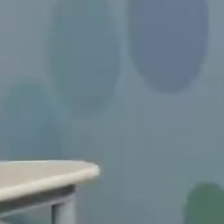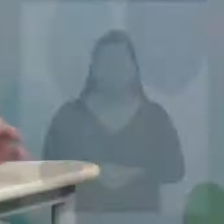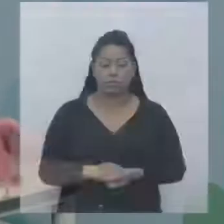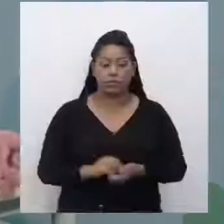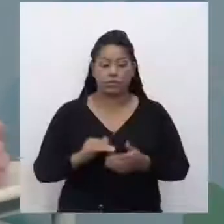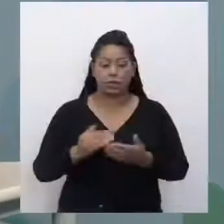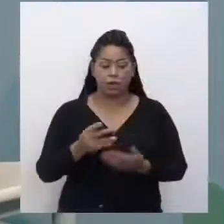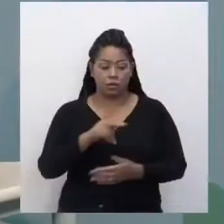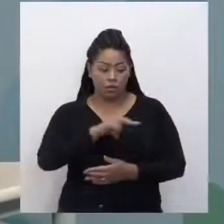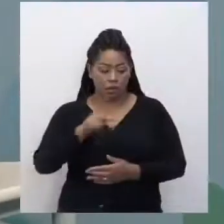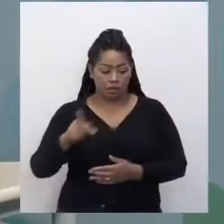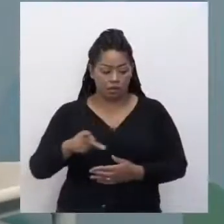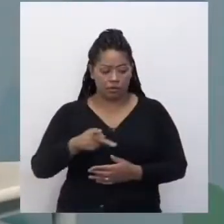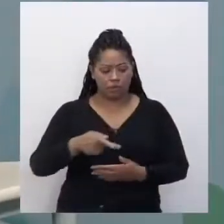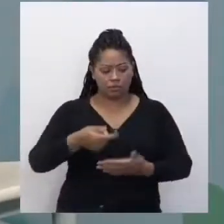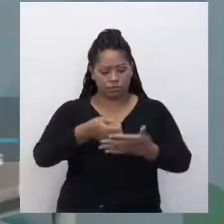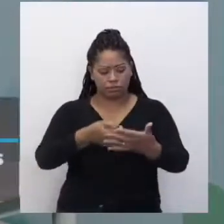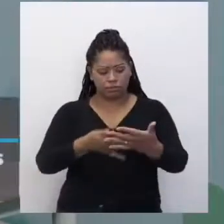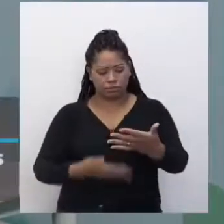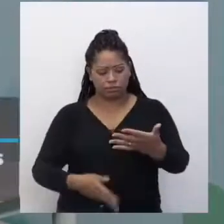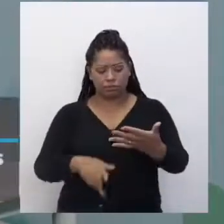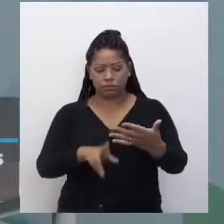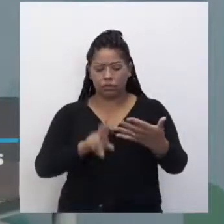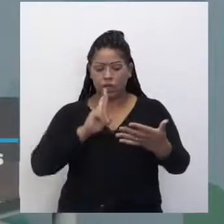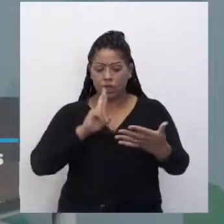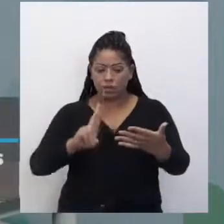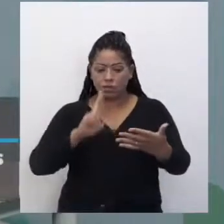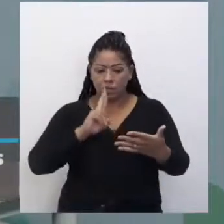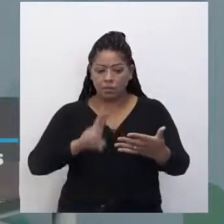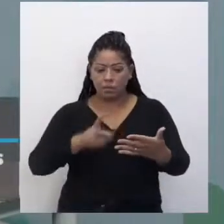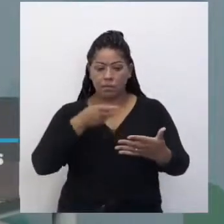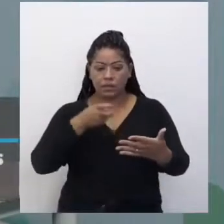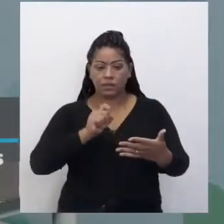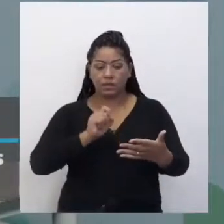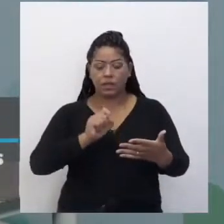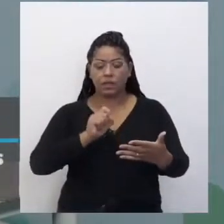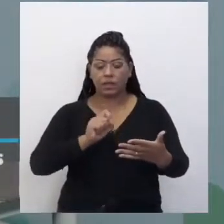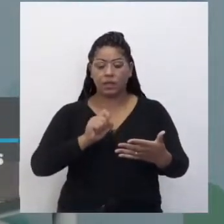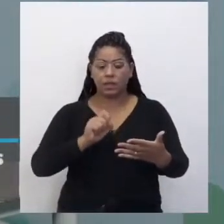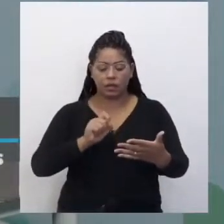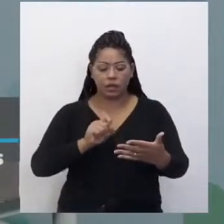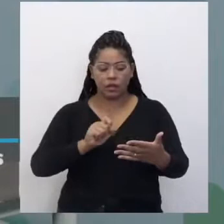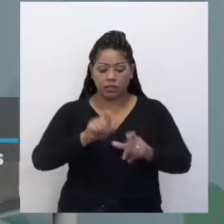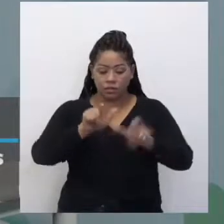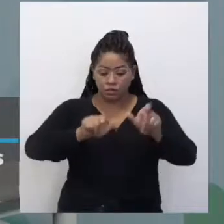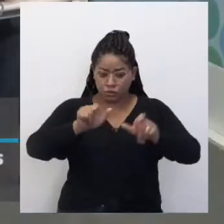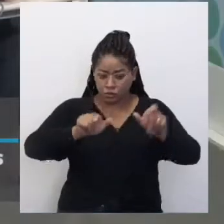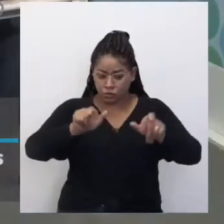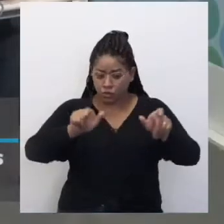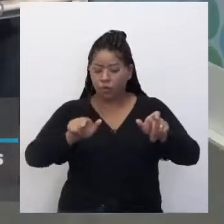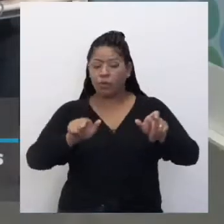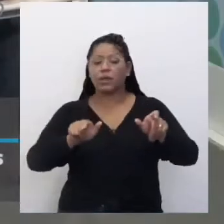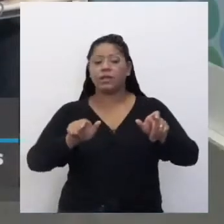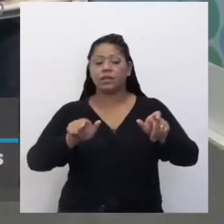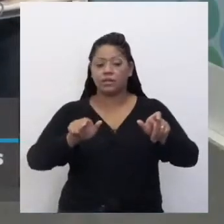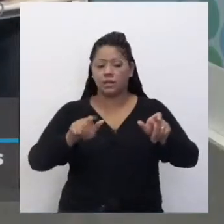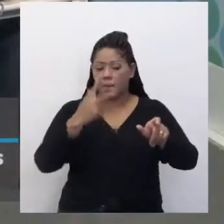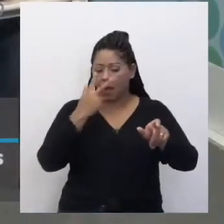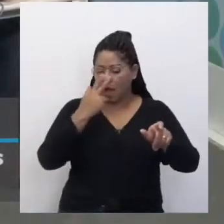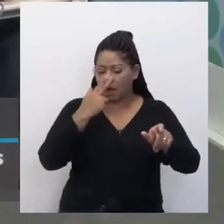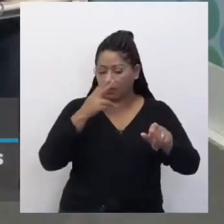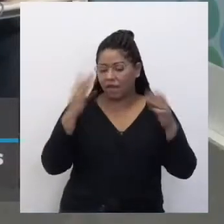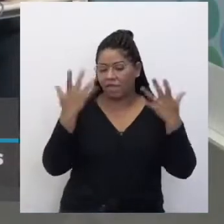Bom, professora Luísa, algumas respostas aqui, né? Pelo que percebemos, já estamos em ritmo de festa aqui, né? Ritmo de festas, ritmo